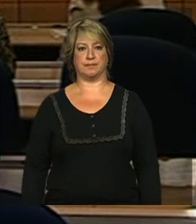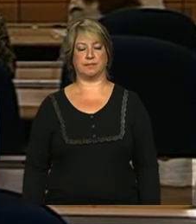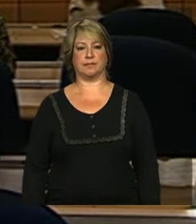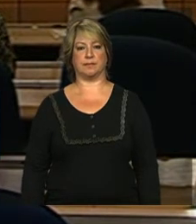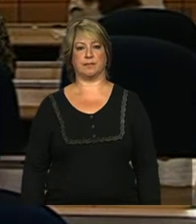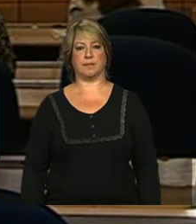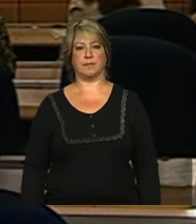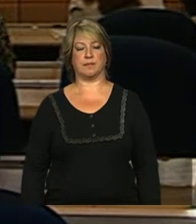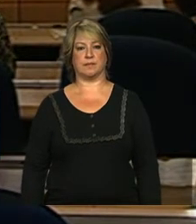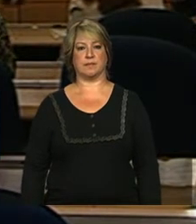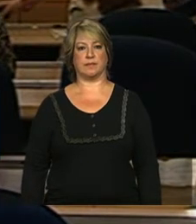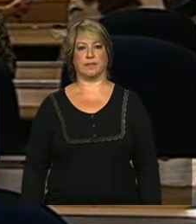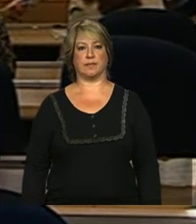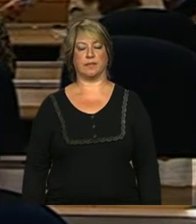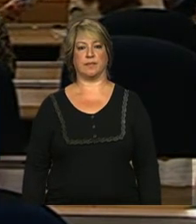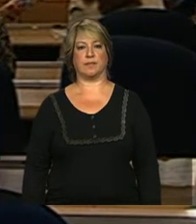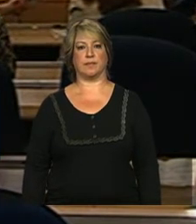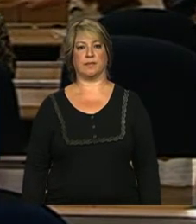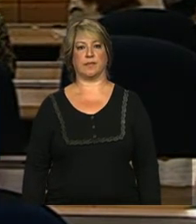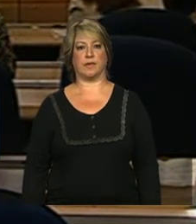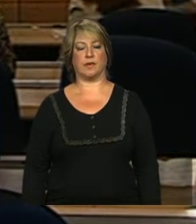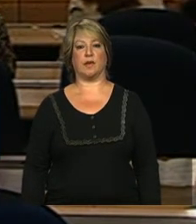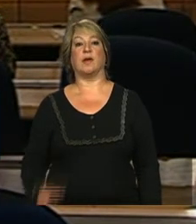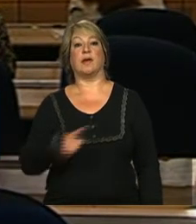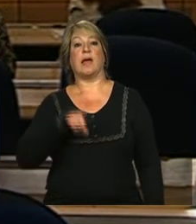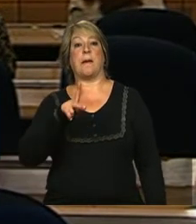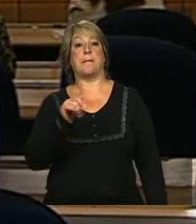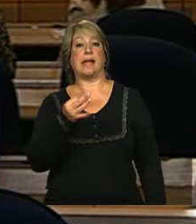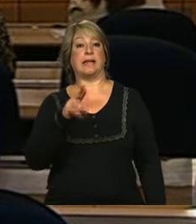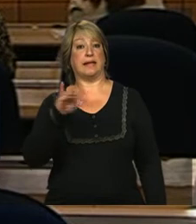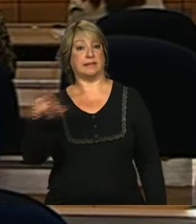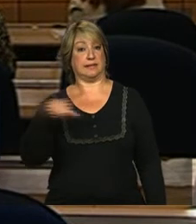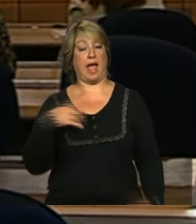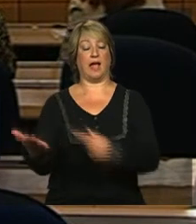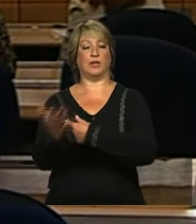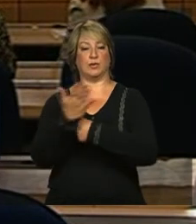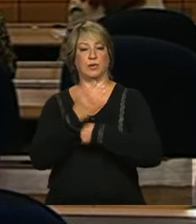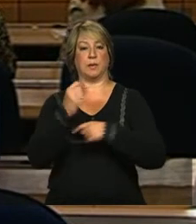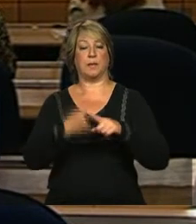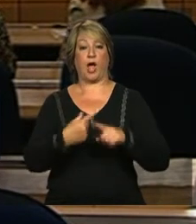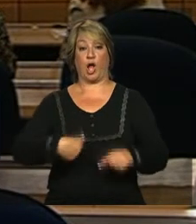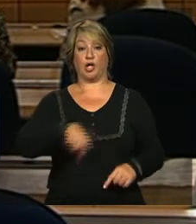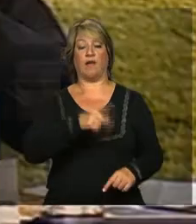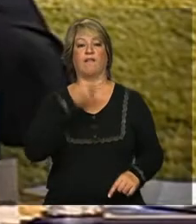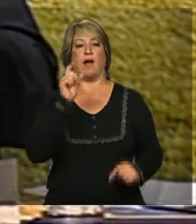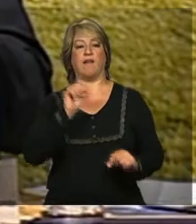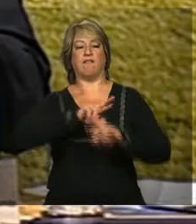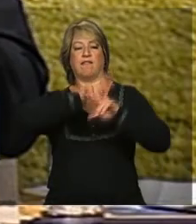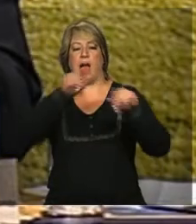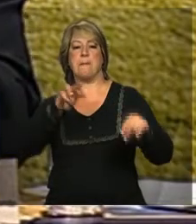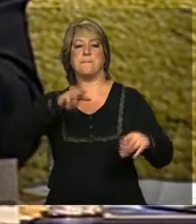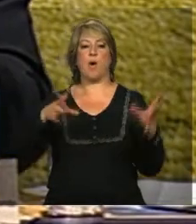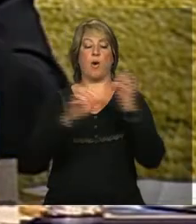E vocês tudo isso por ano Patrícia aqui tá me ajudando que a gente só fala demais vários